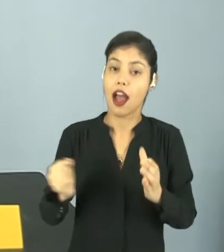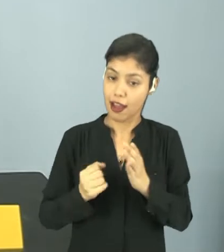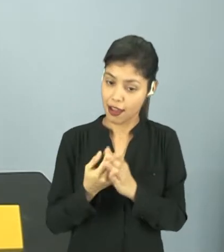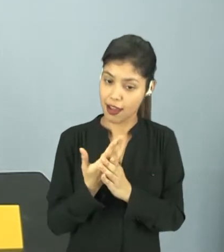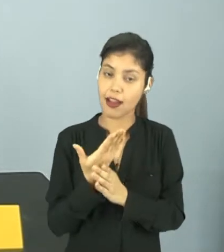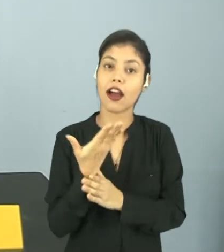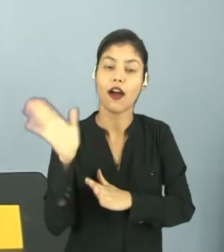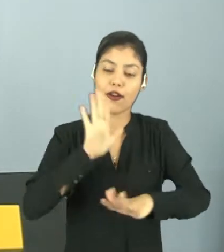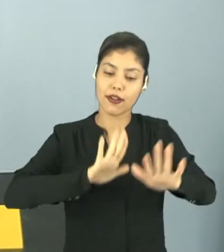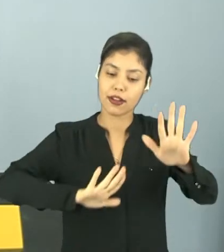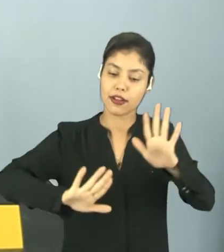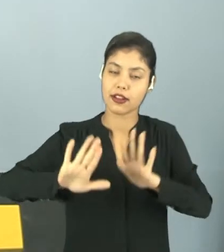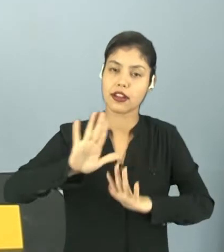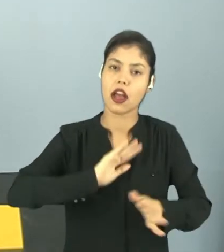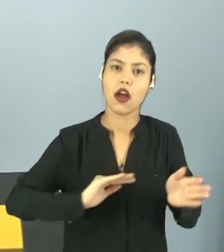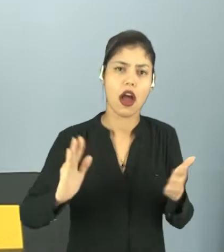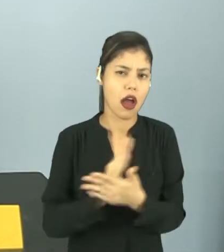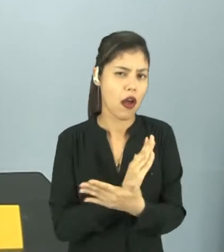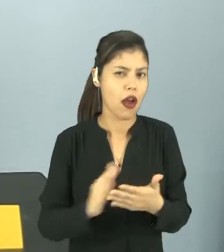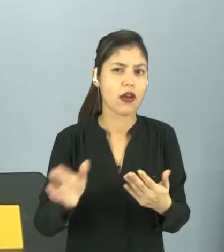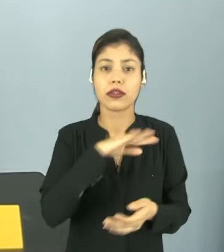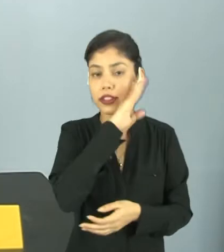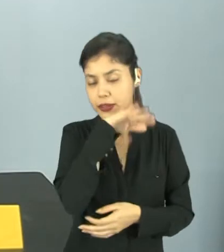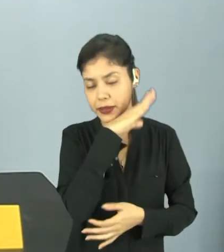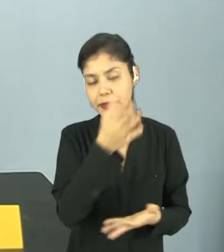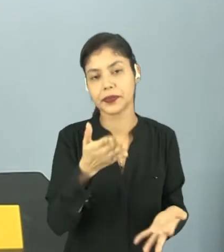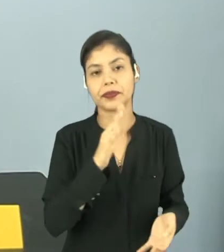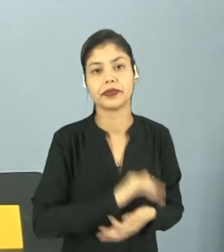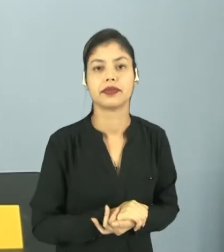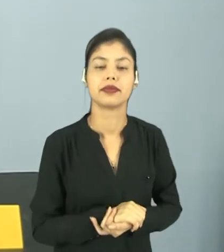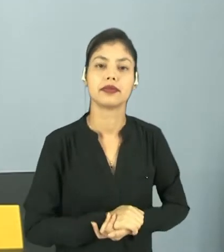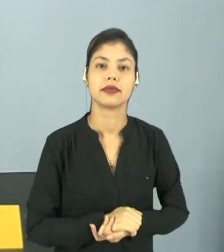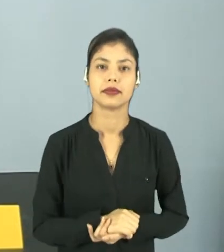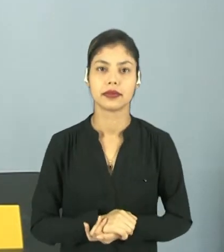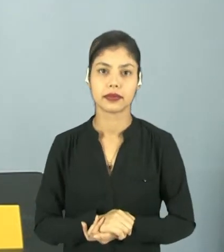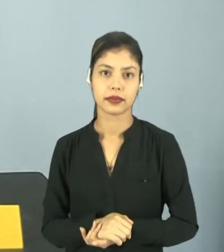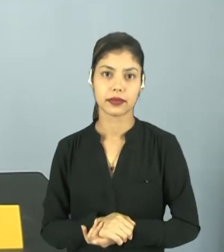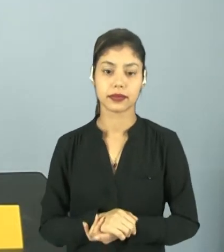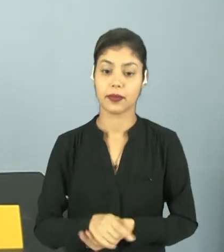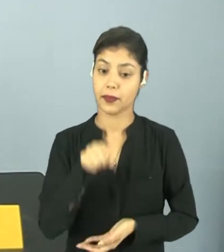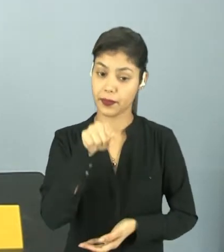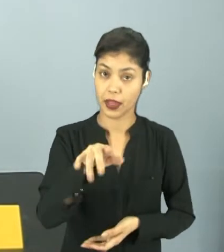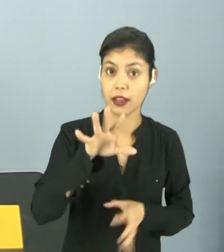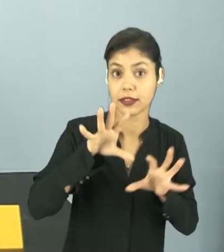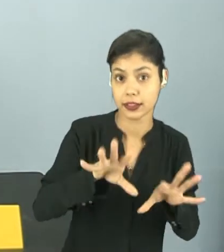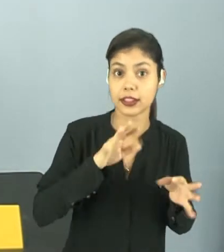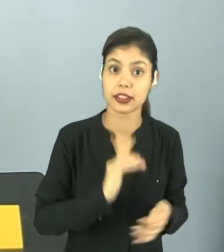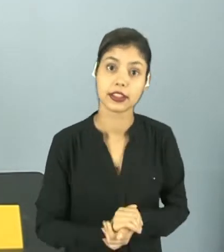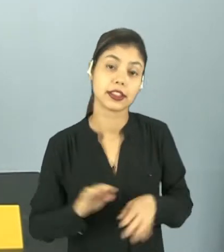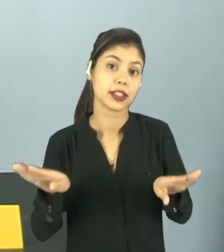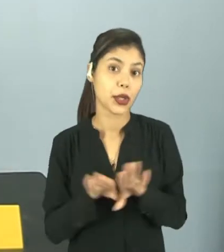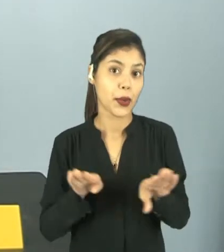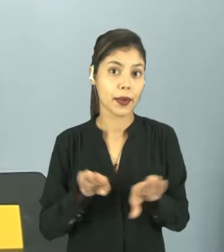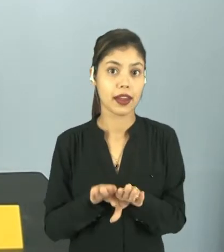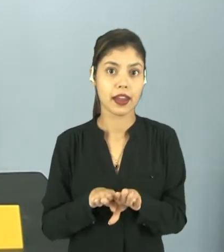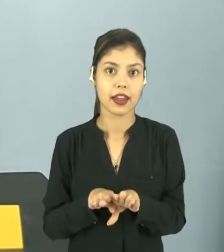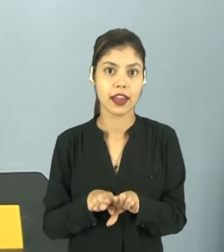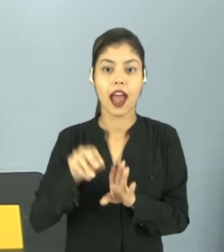criar alguns tipos de animais. Desse modo, eles deixaram de